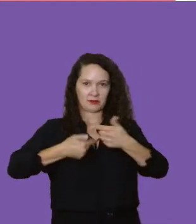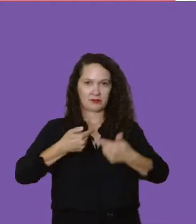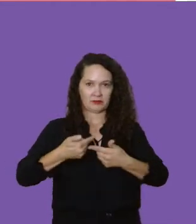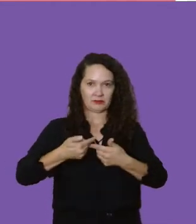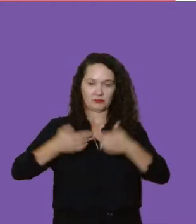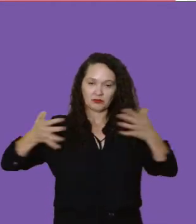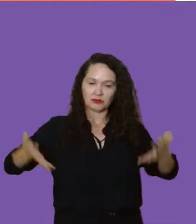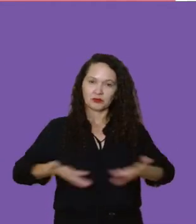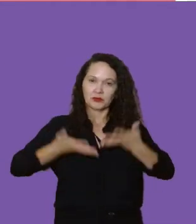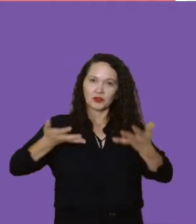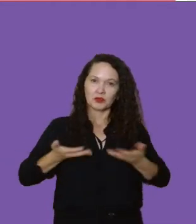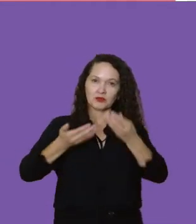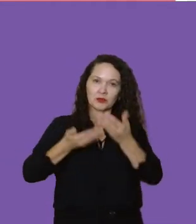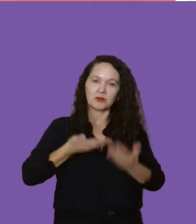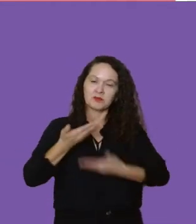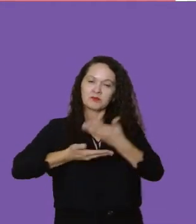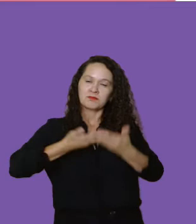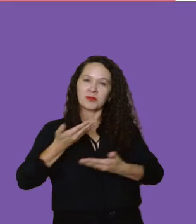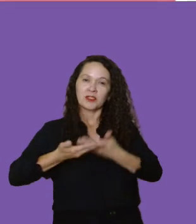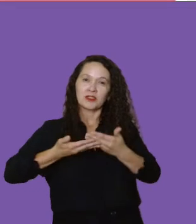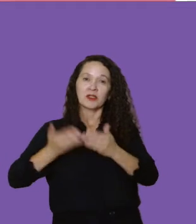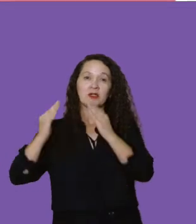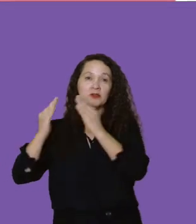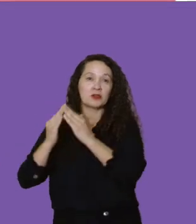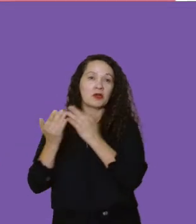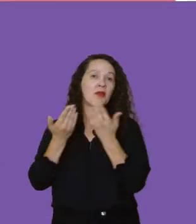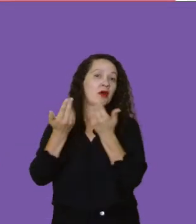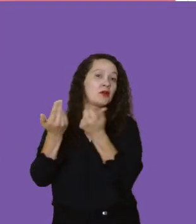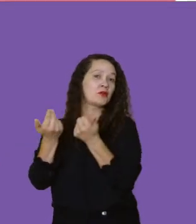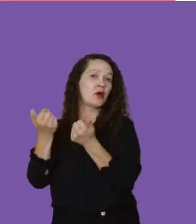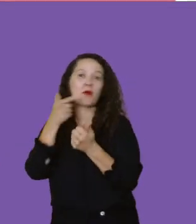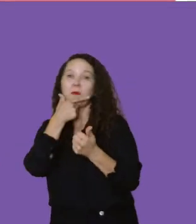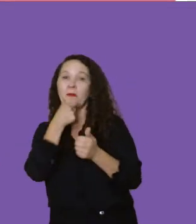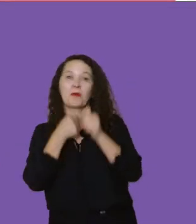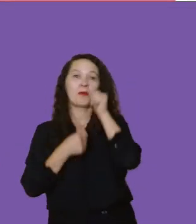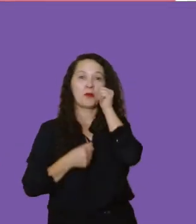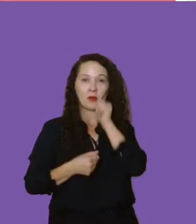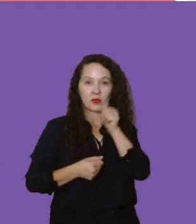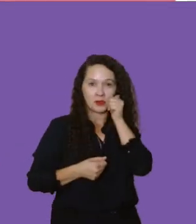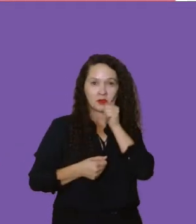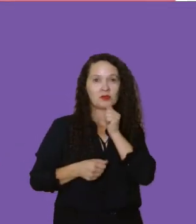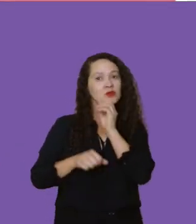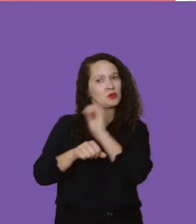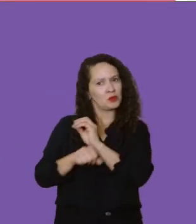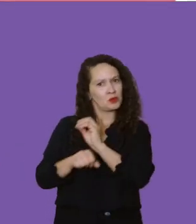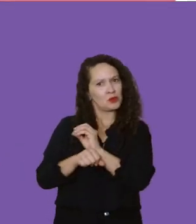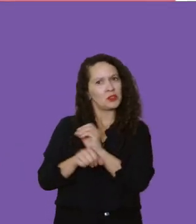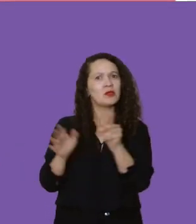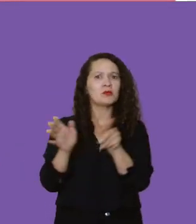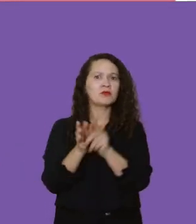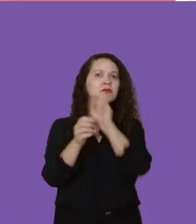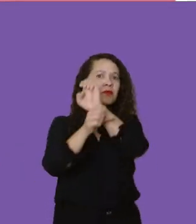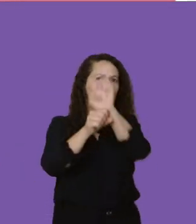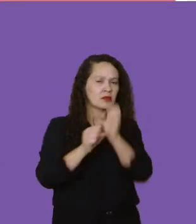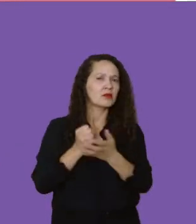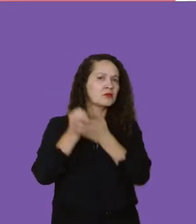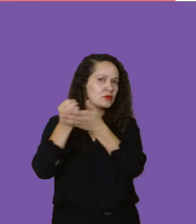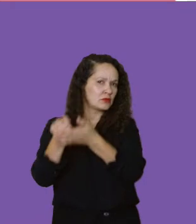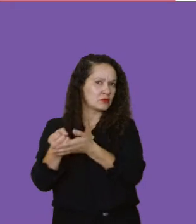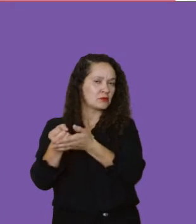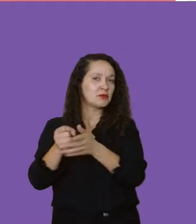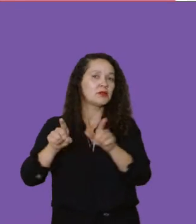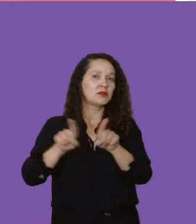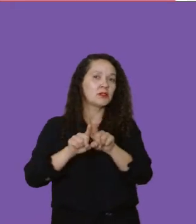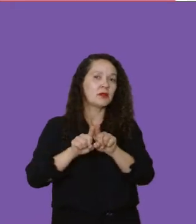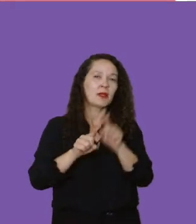que promova o compartilhamento das tarefas domésticas entre homens, mulheres e o próprio Estado, que considere